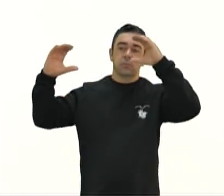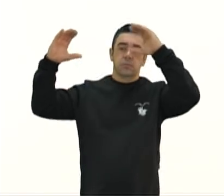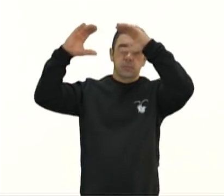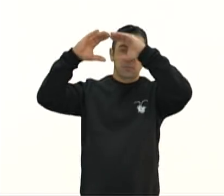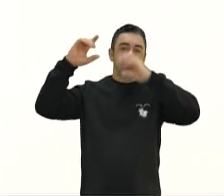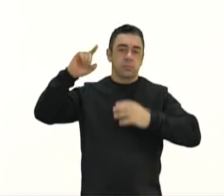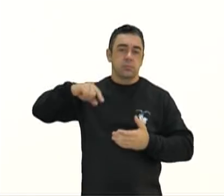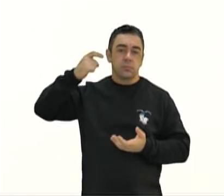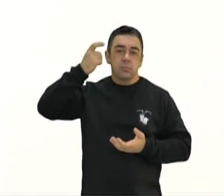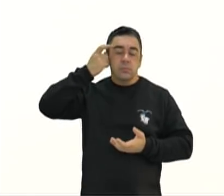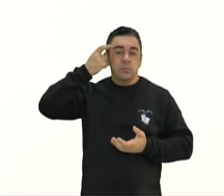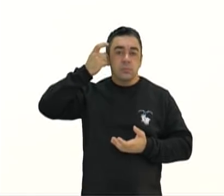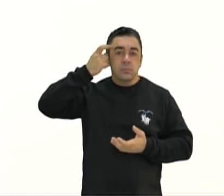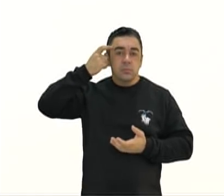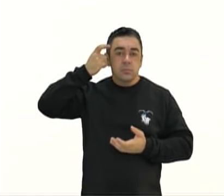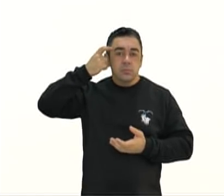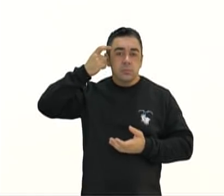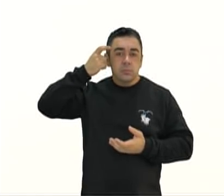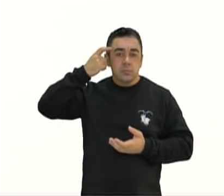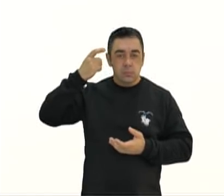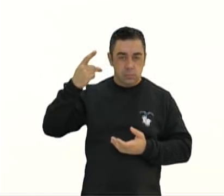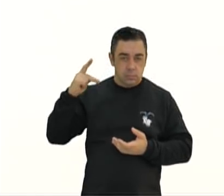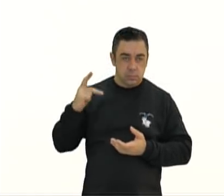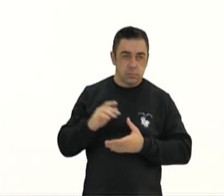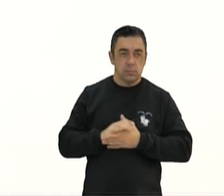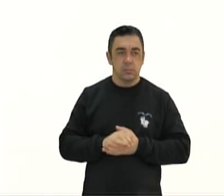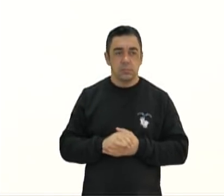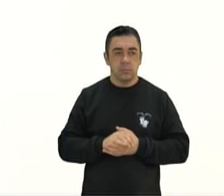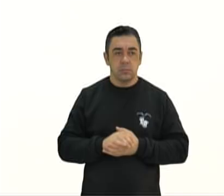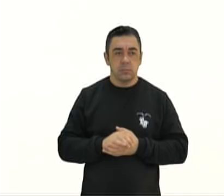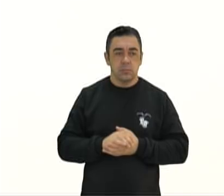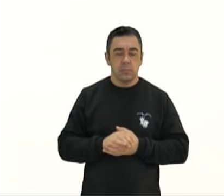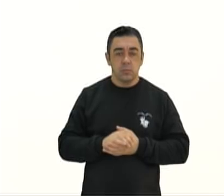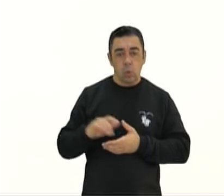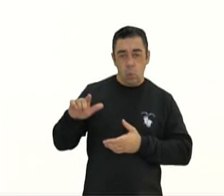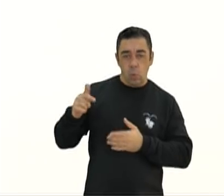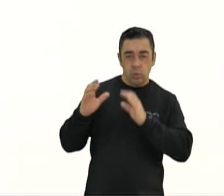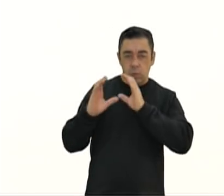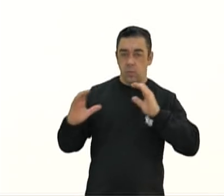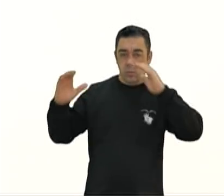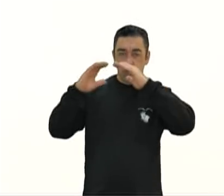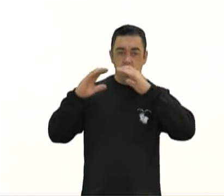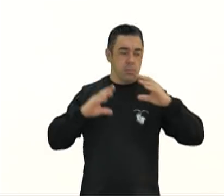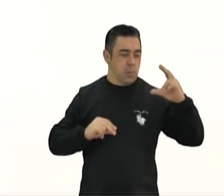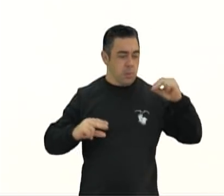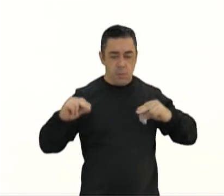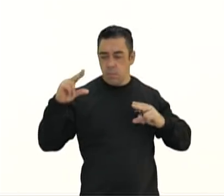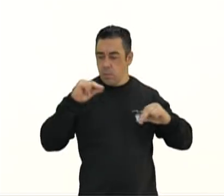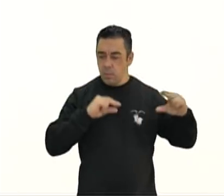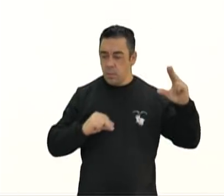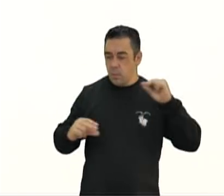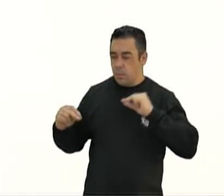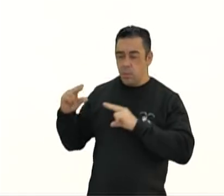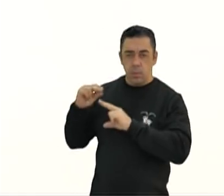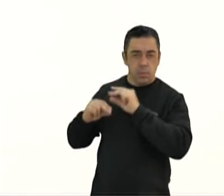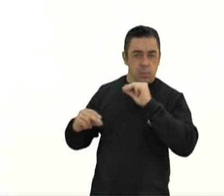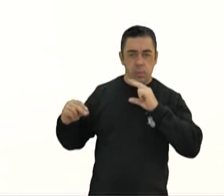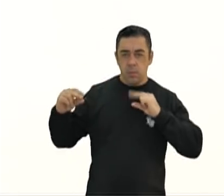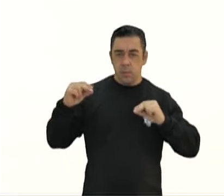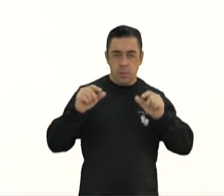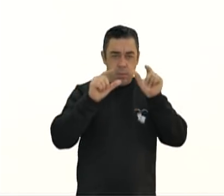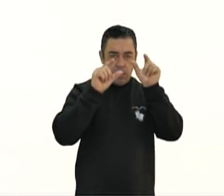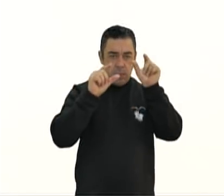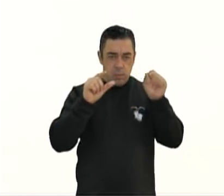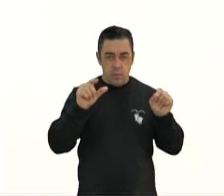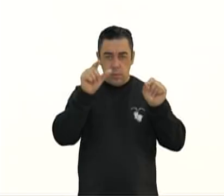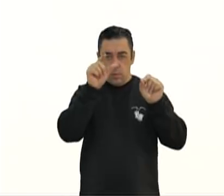de nuvem, representa o pensamento. O outro balão, que é o balão lisinho com várias